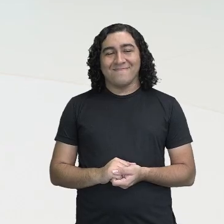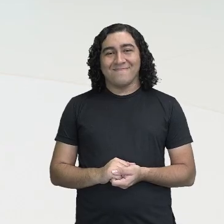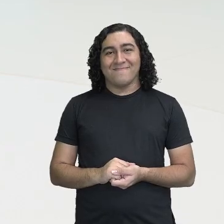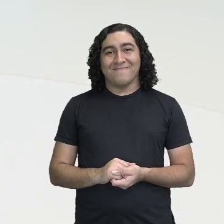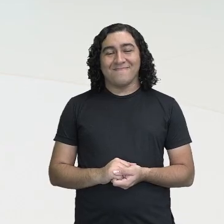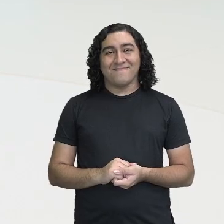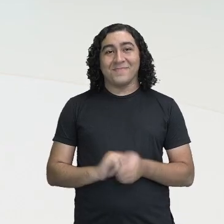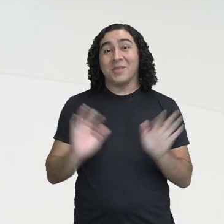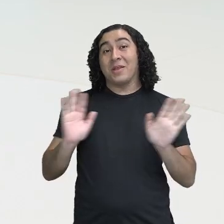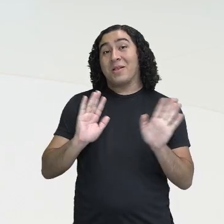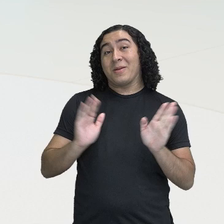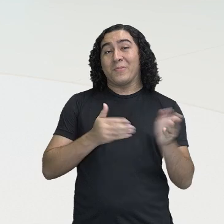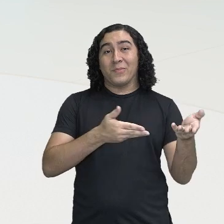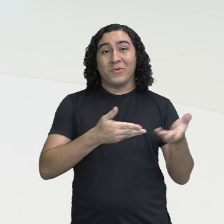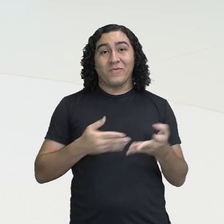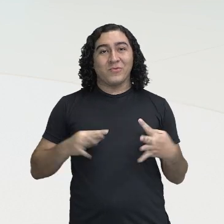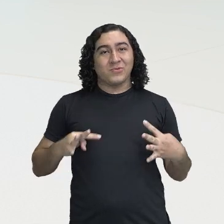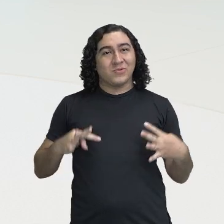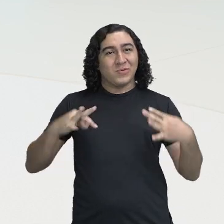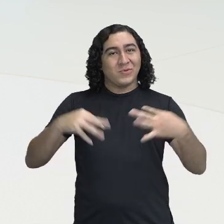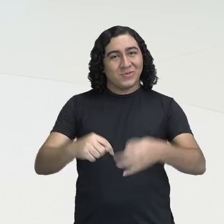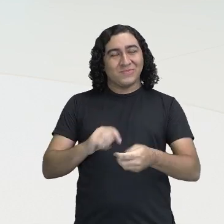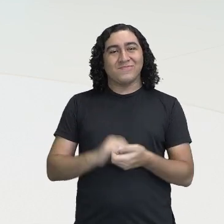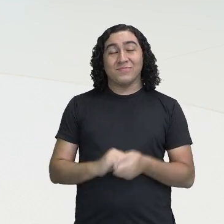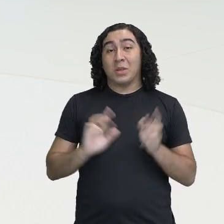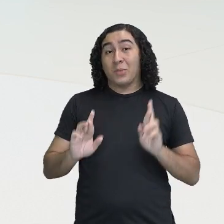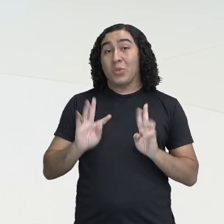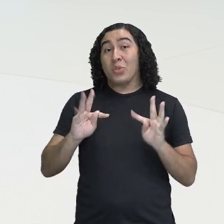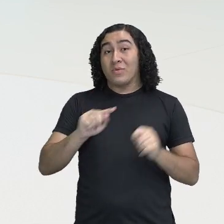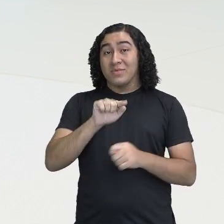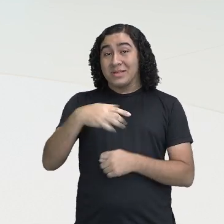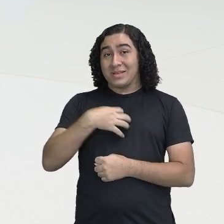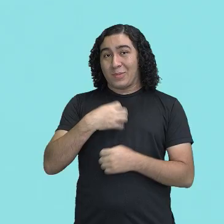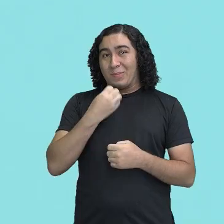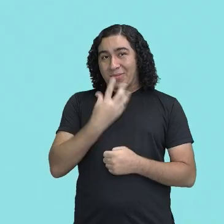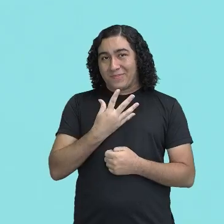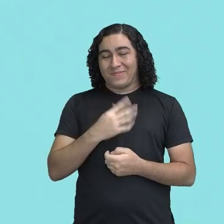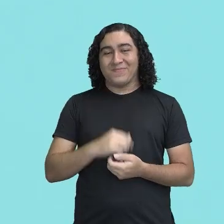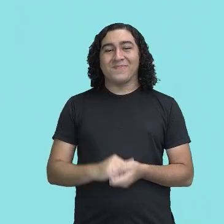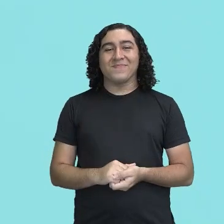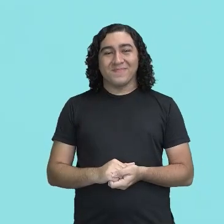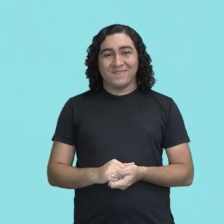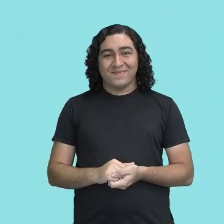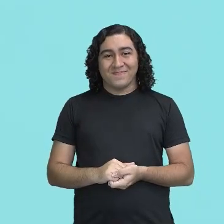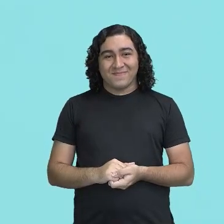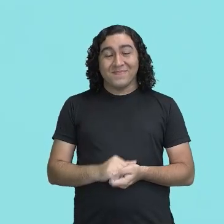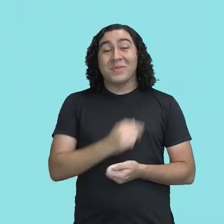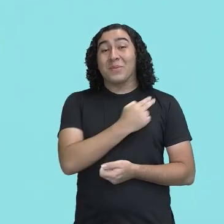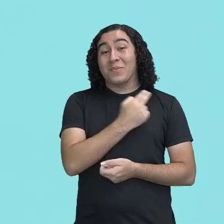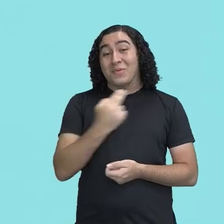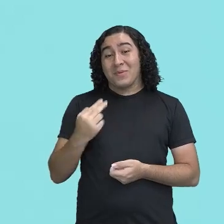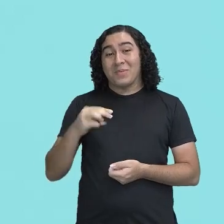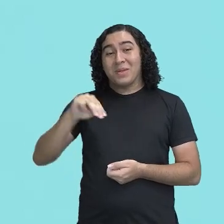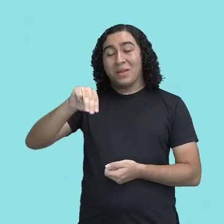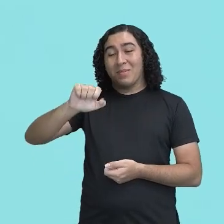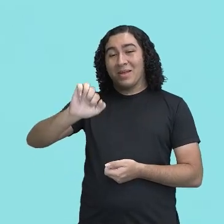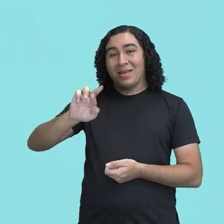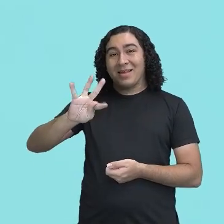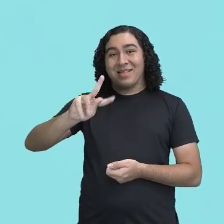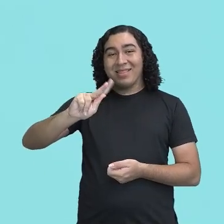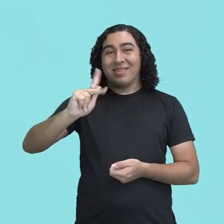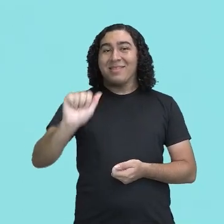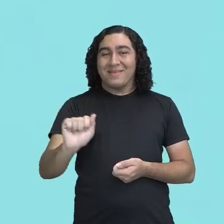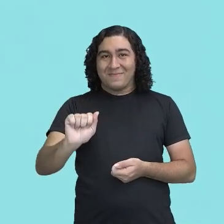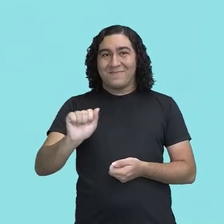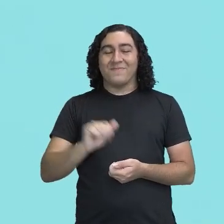Olá, sejam muito bem-vindos. Espero que todos estejam bem. Sou a professora Marta Patrícia